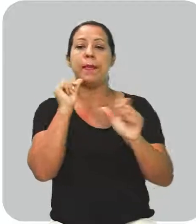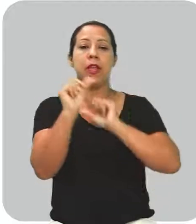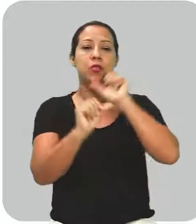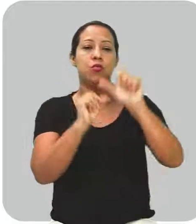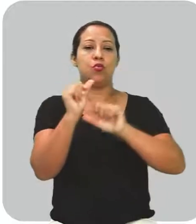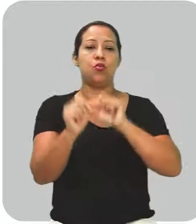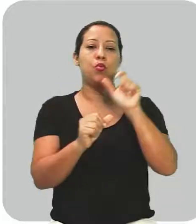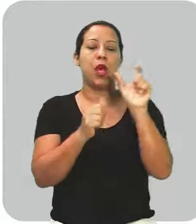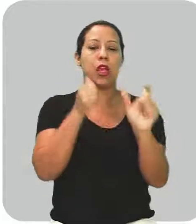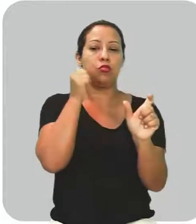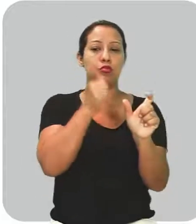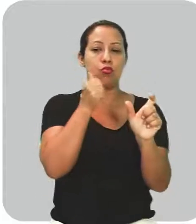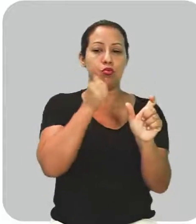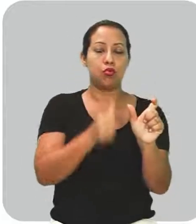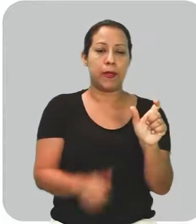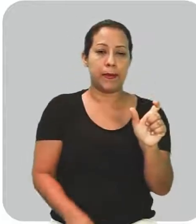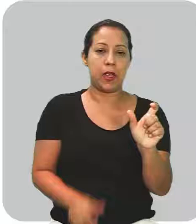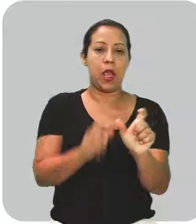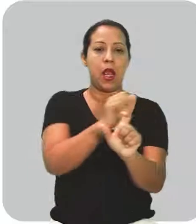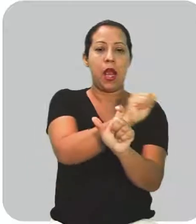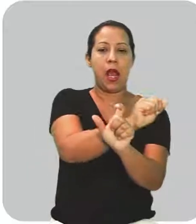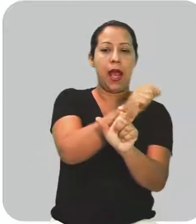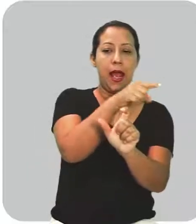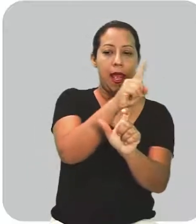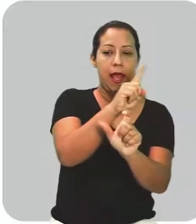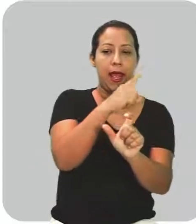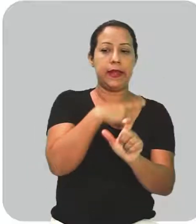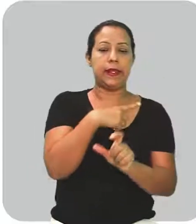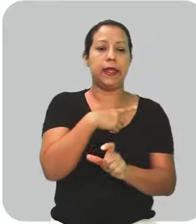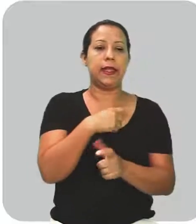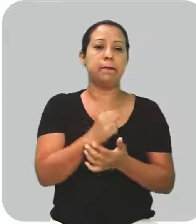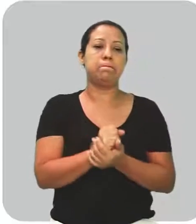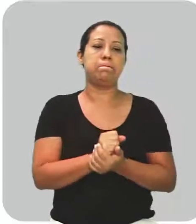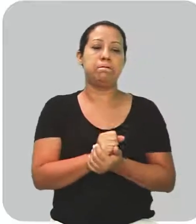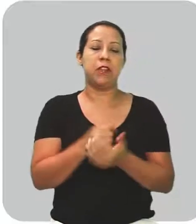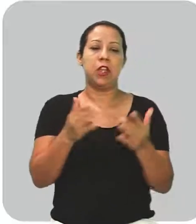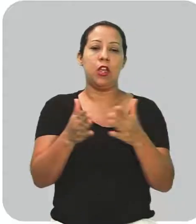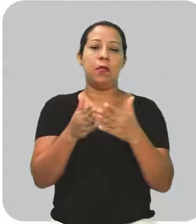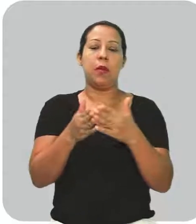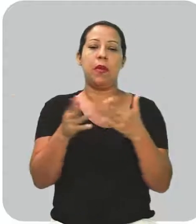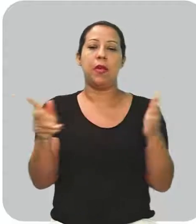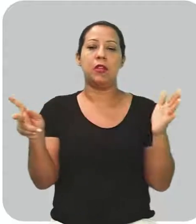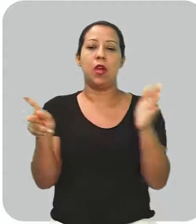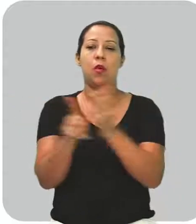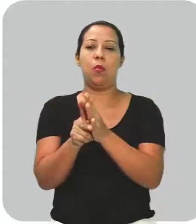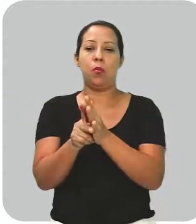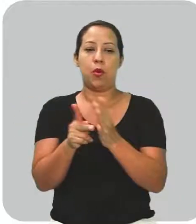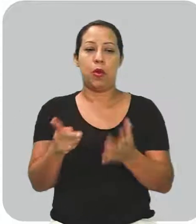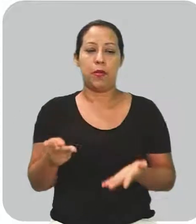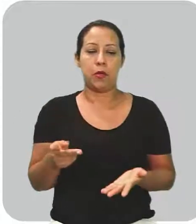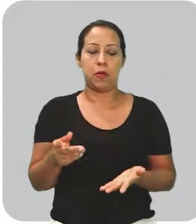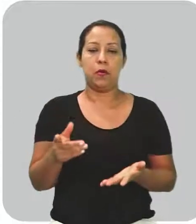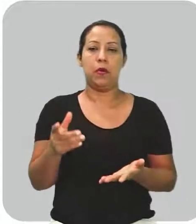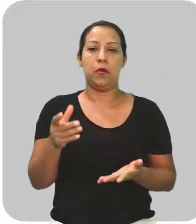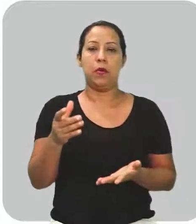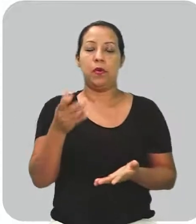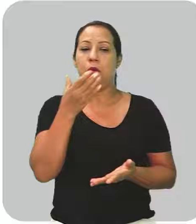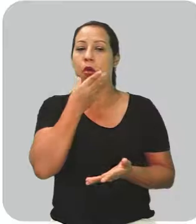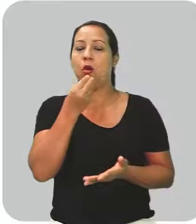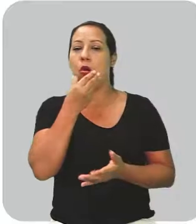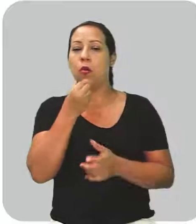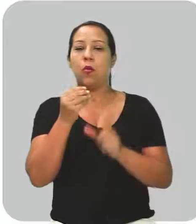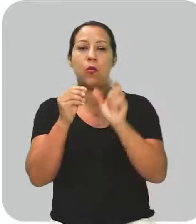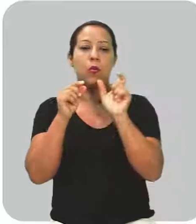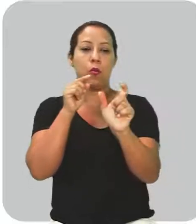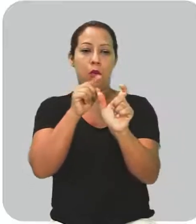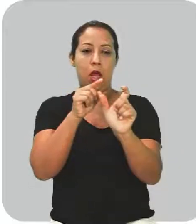própria Cláudia para sair mais cedo. Peça ao próprio Cláudio para sair mais cedo. E aqui